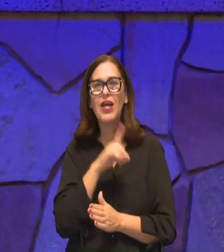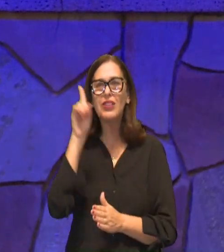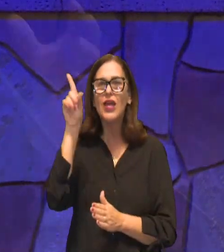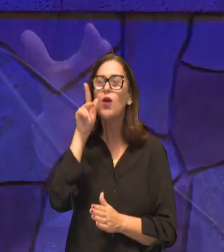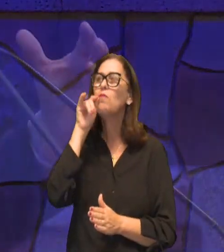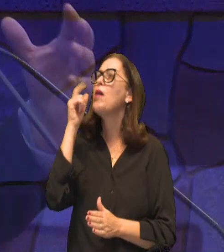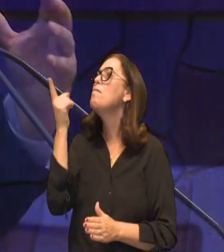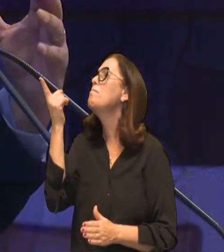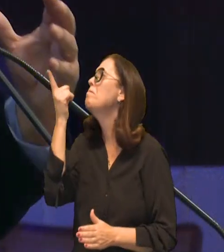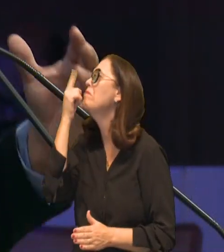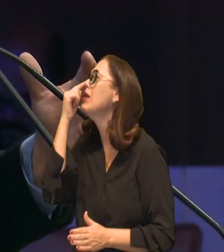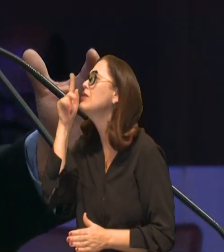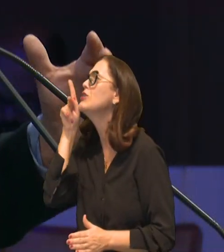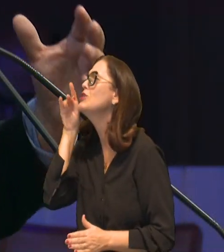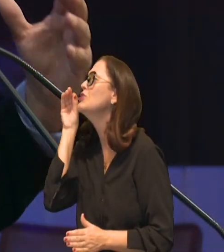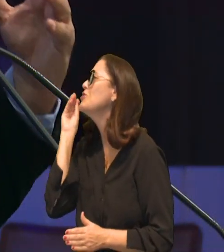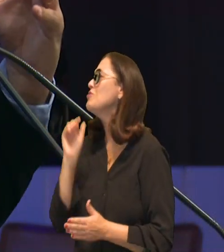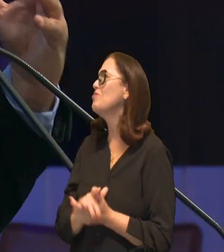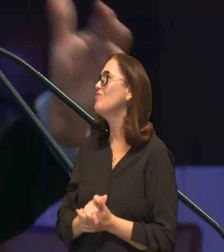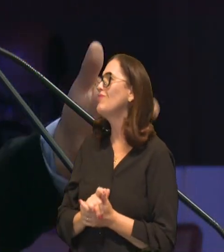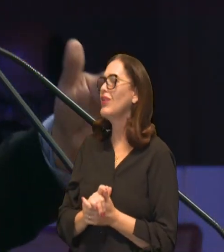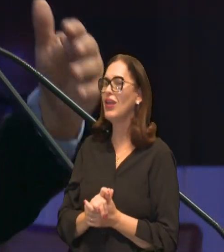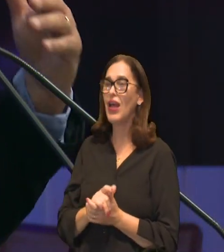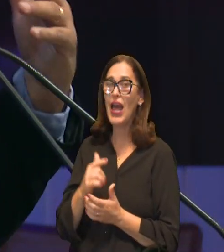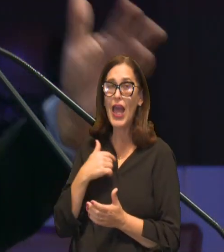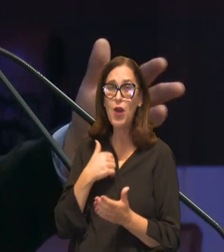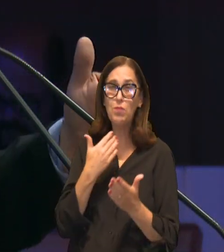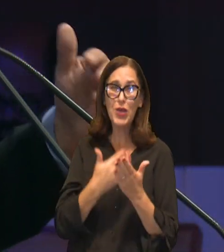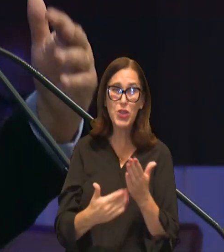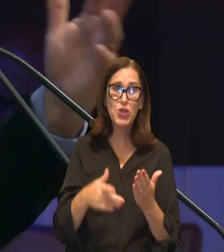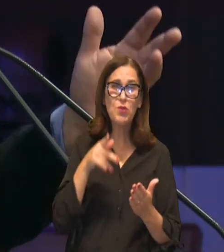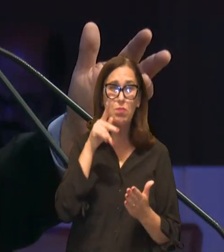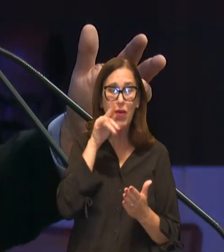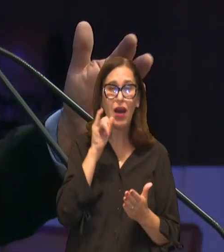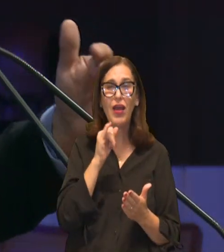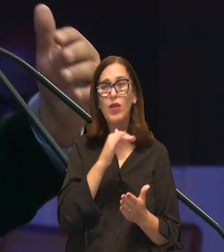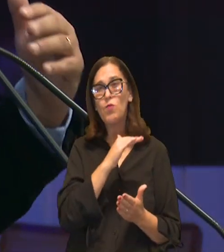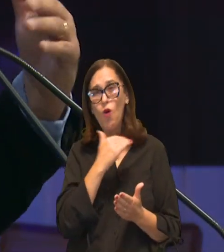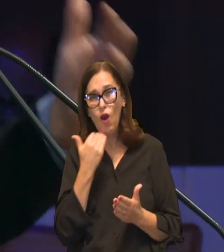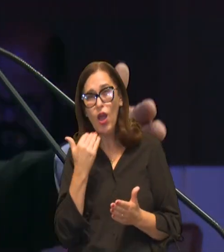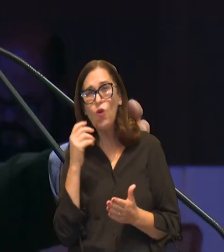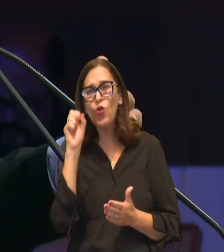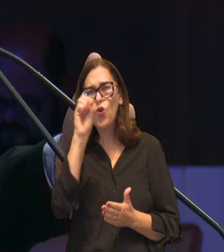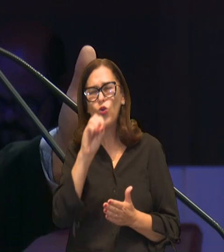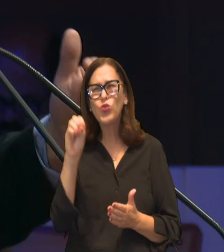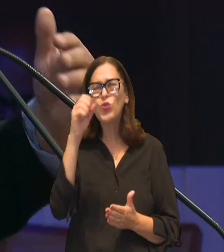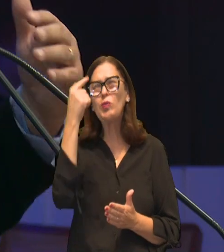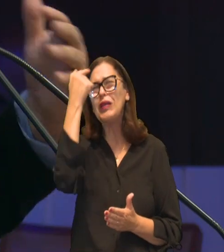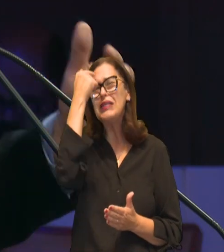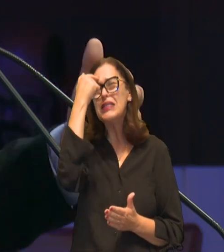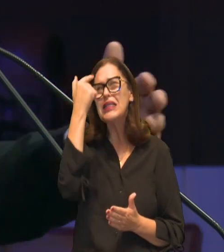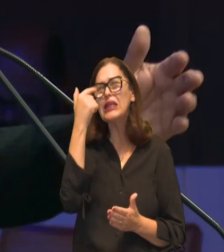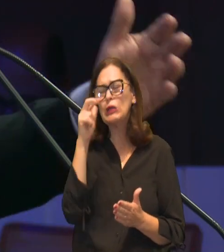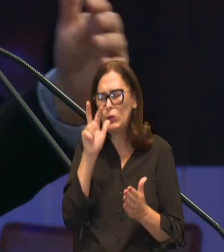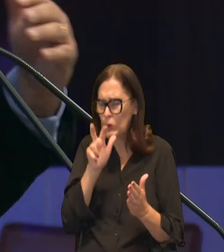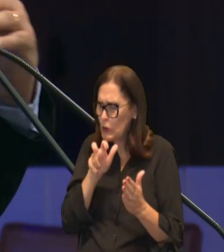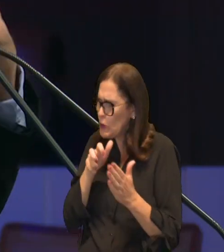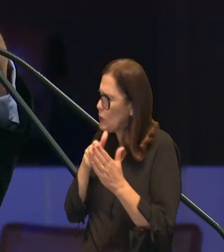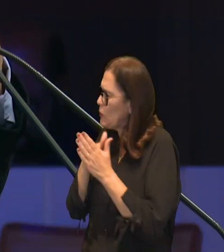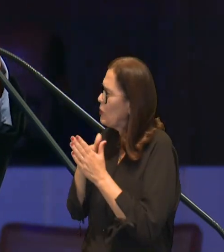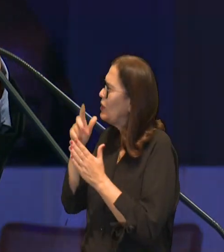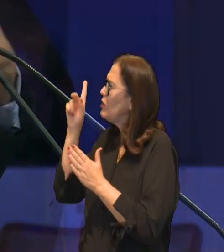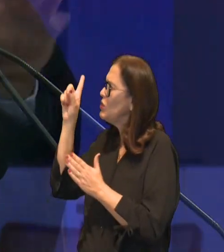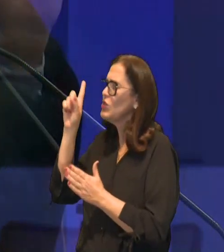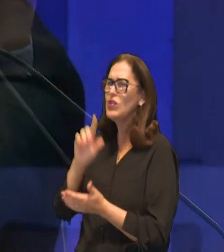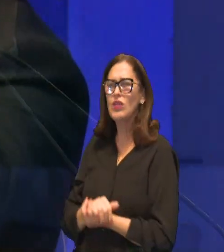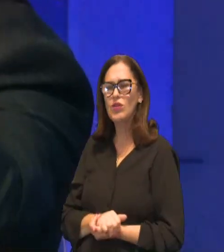meu papai, meu papaizinho. Eu que perdi meu pai há pouco tempo, em outubro, fiquei pensando naquilo ali e me dobrei, talvez,